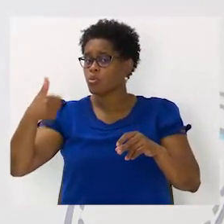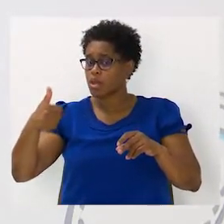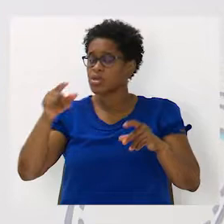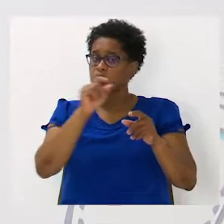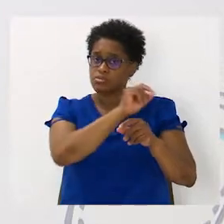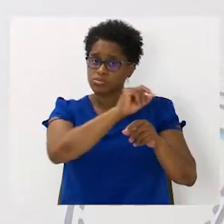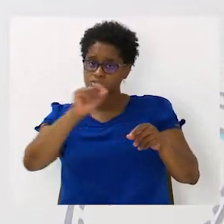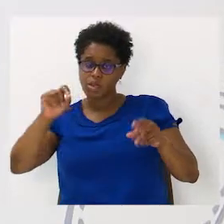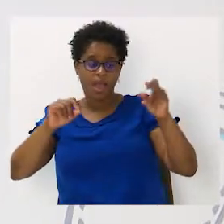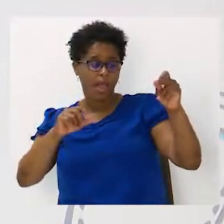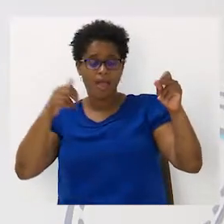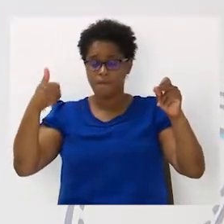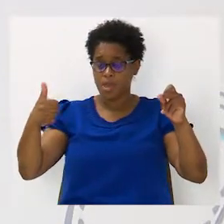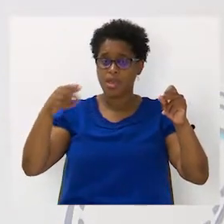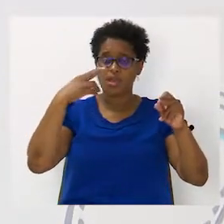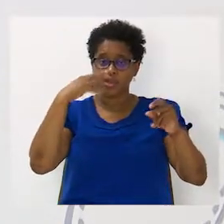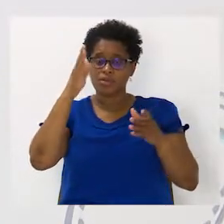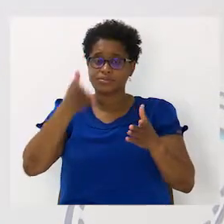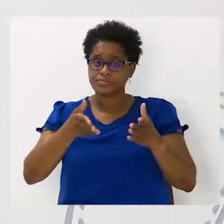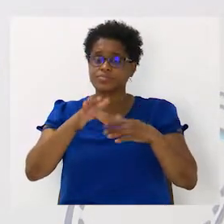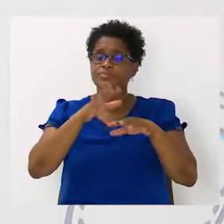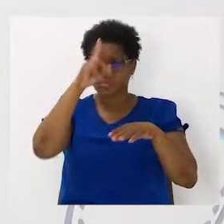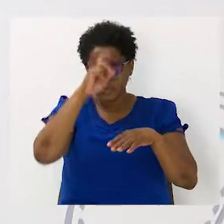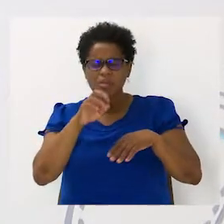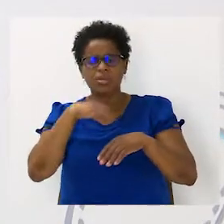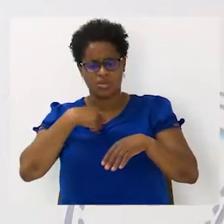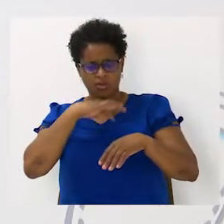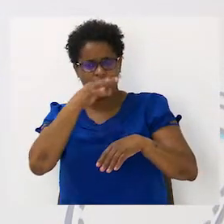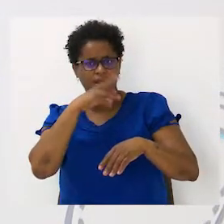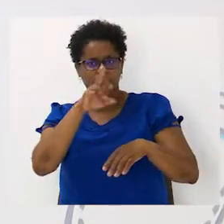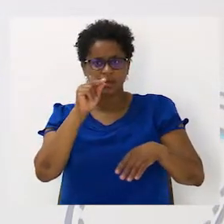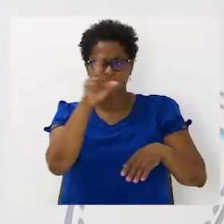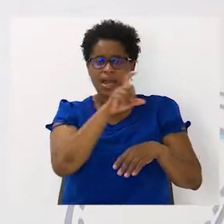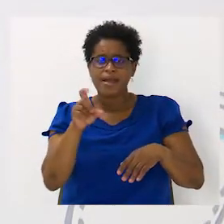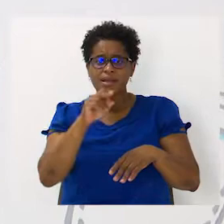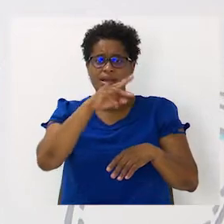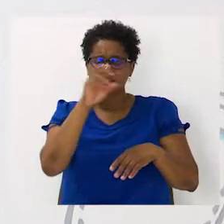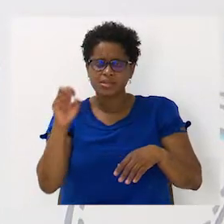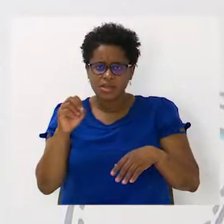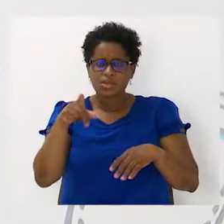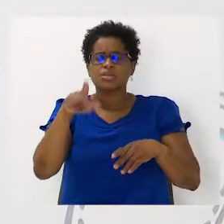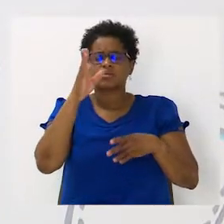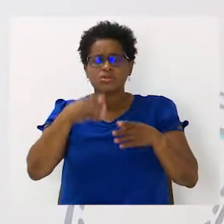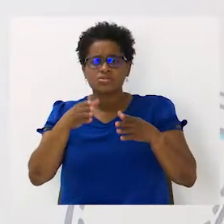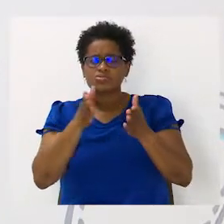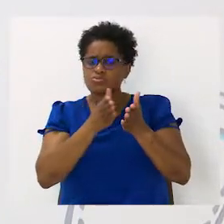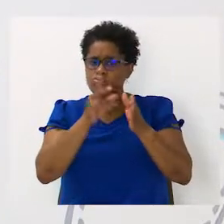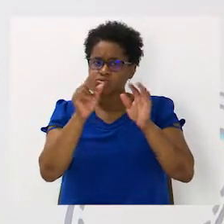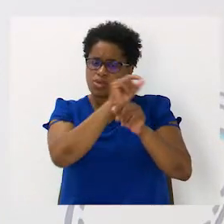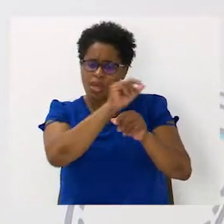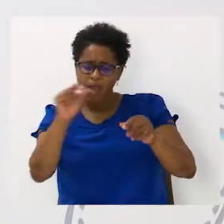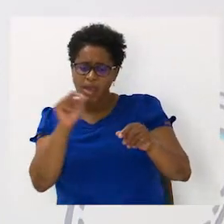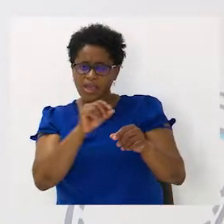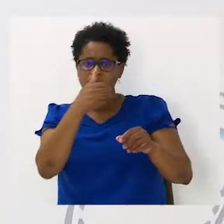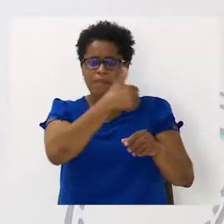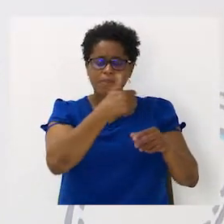que dividimos, lembre-se que falei da razão, dividimos pelo segmento BC. E depois do